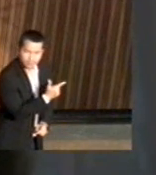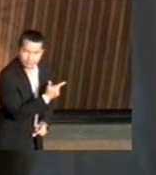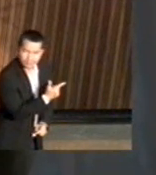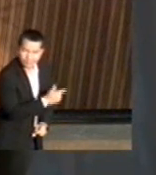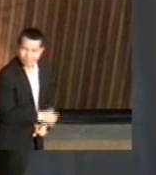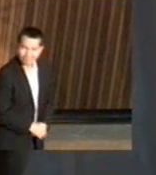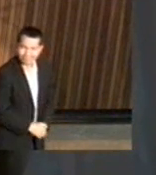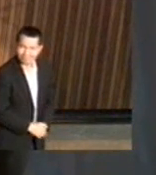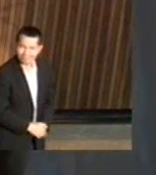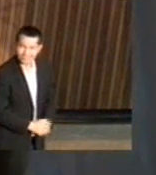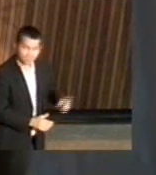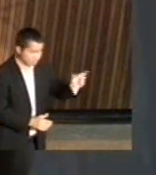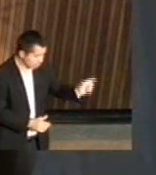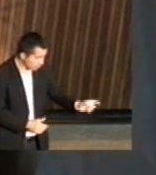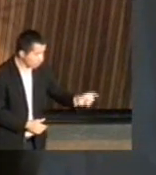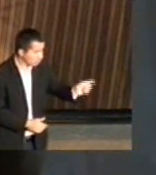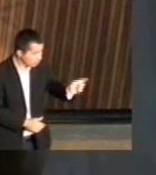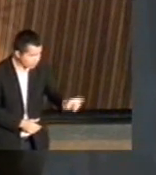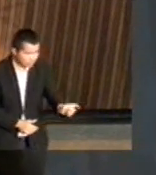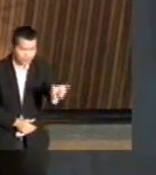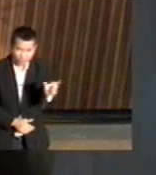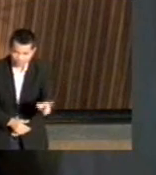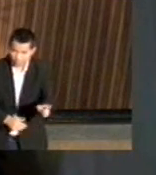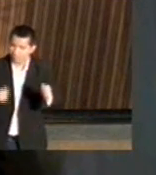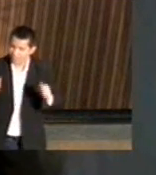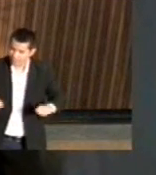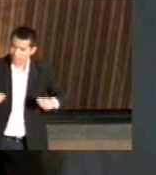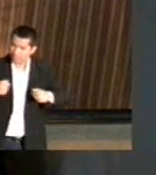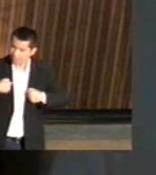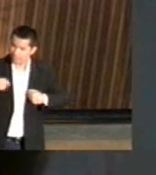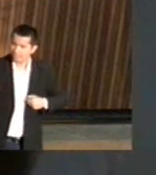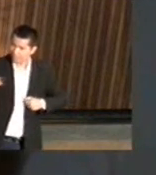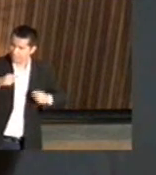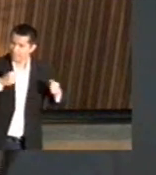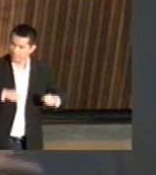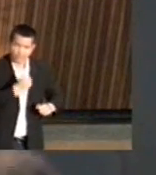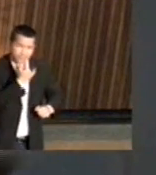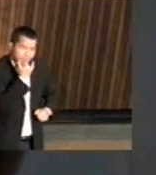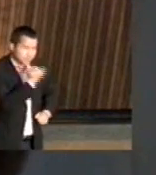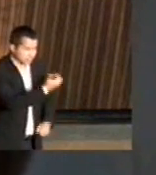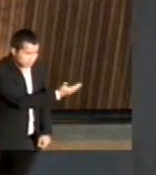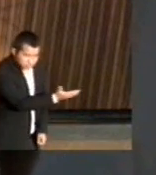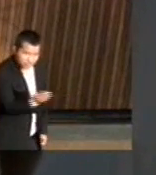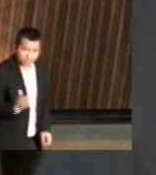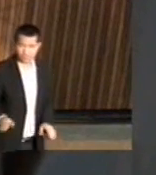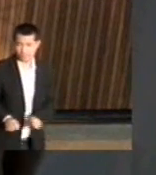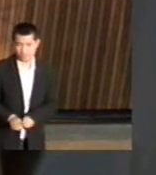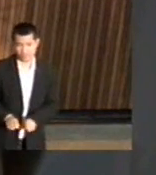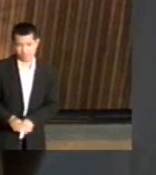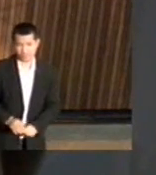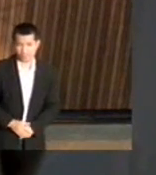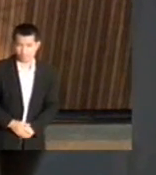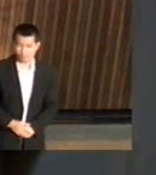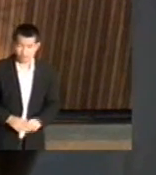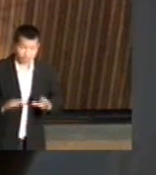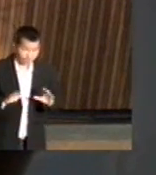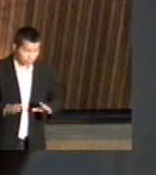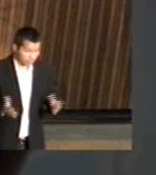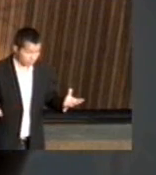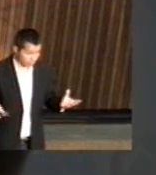se você não é capaz de perdoar o teu filho, se você não é capaz de abrir mão dos seus